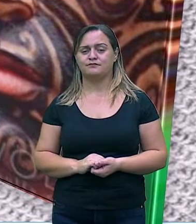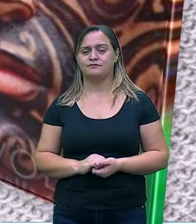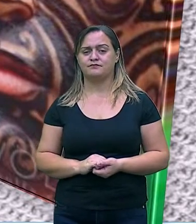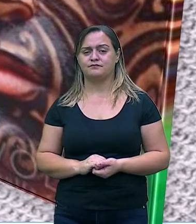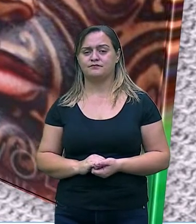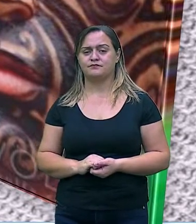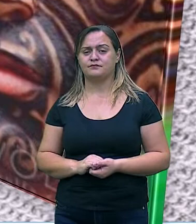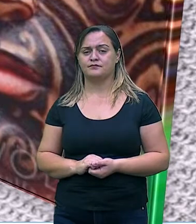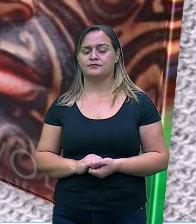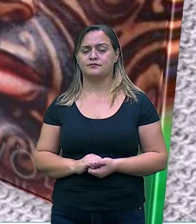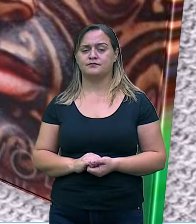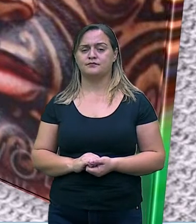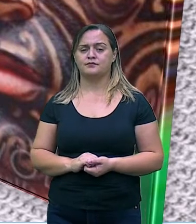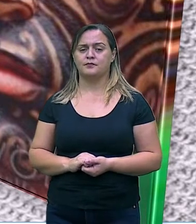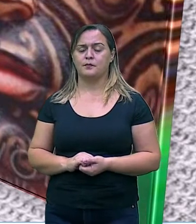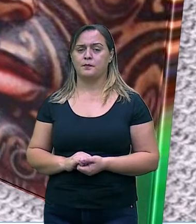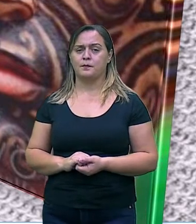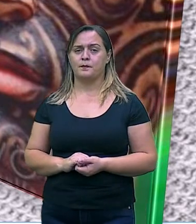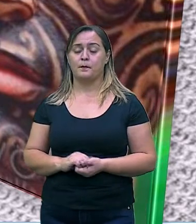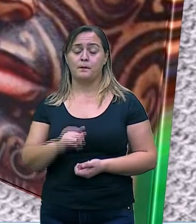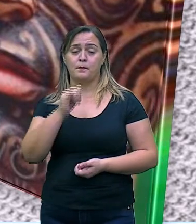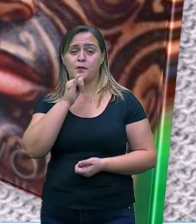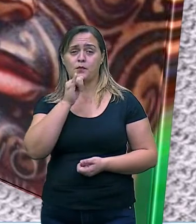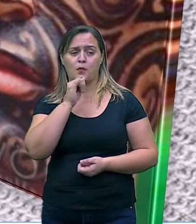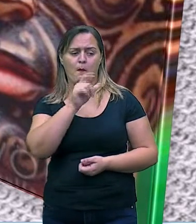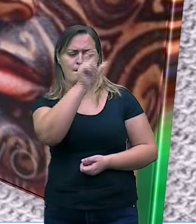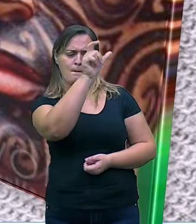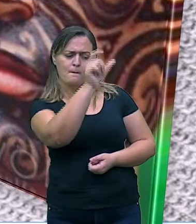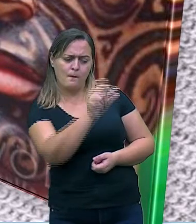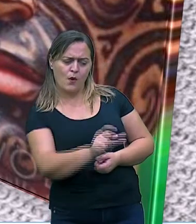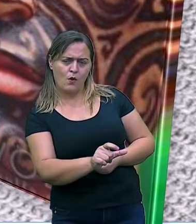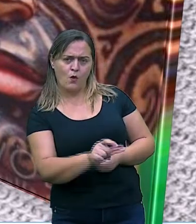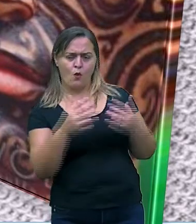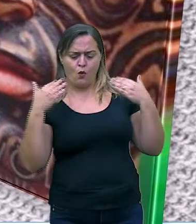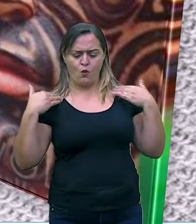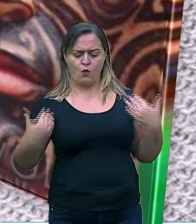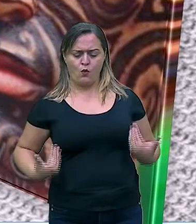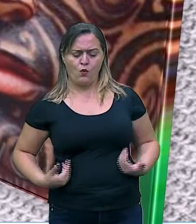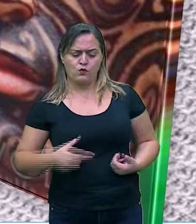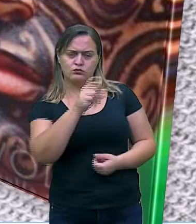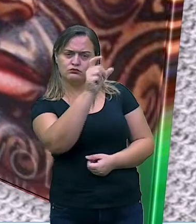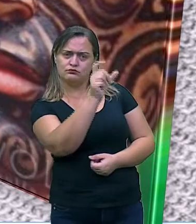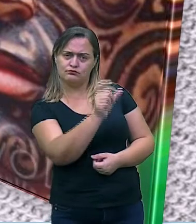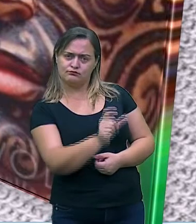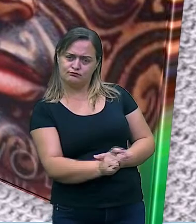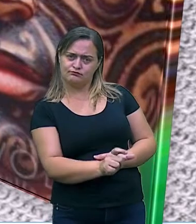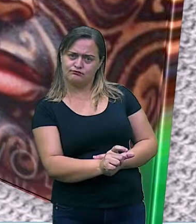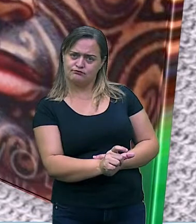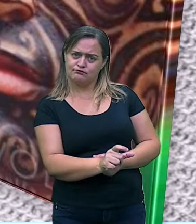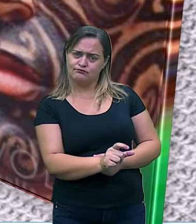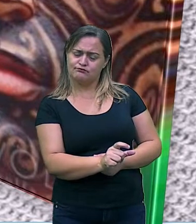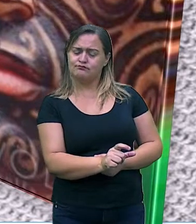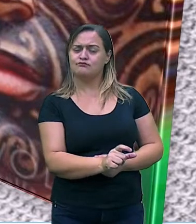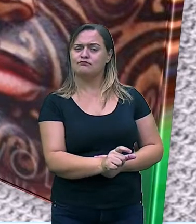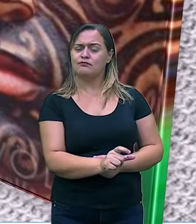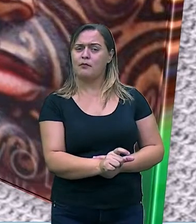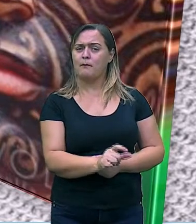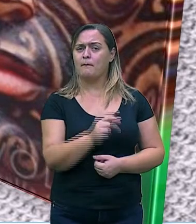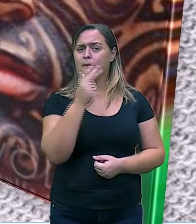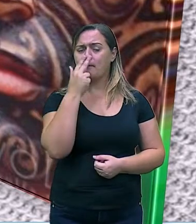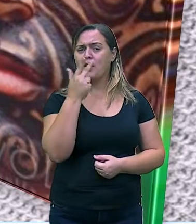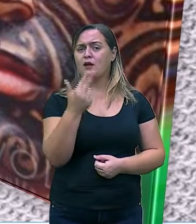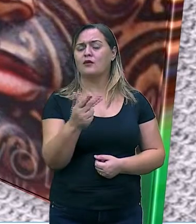o corpo daquele ser humano, daquele indivíduo, ele se transforma em